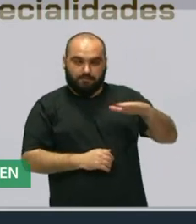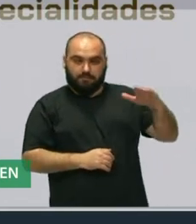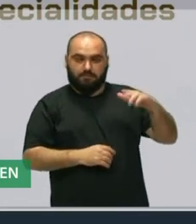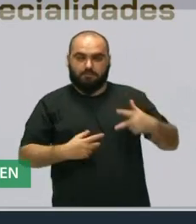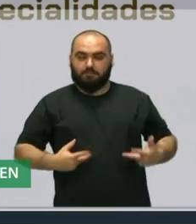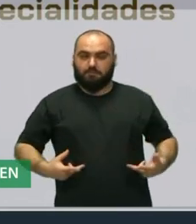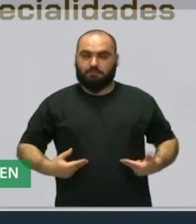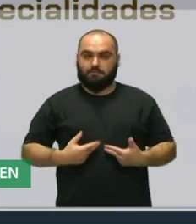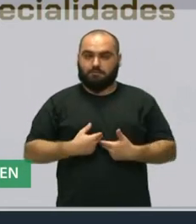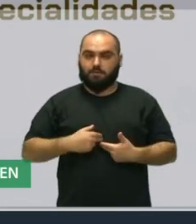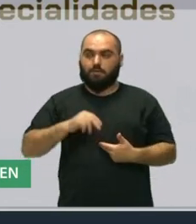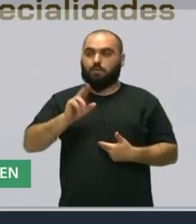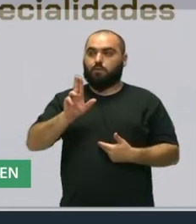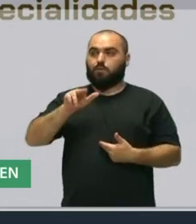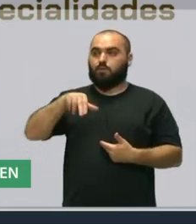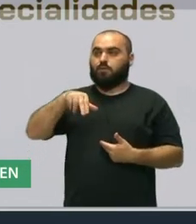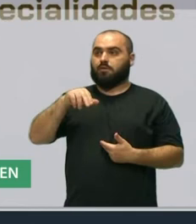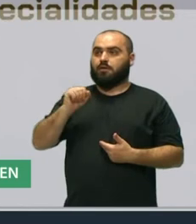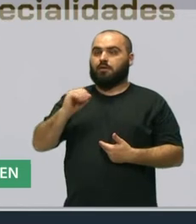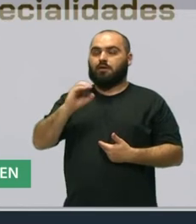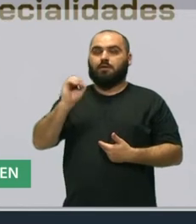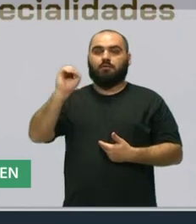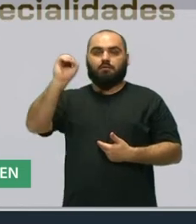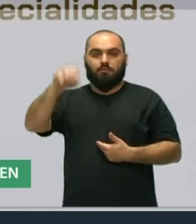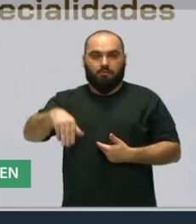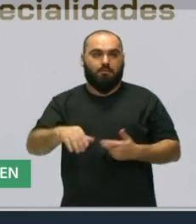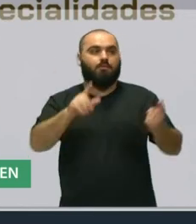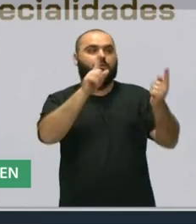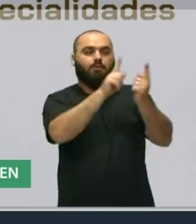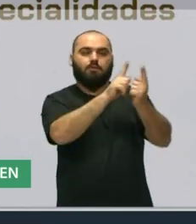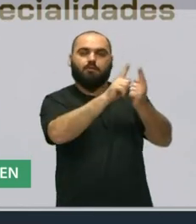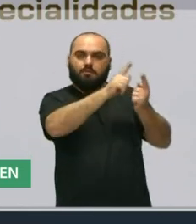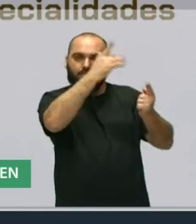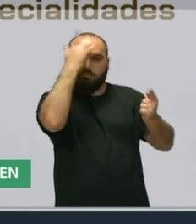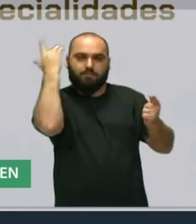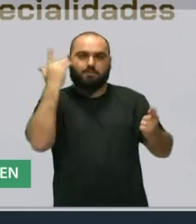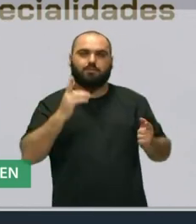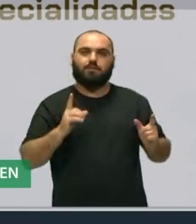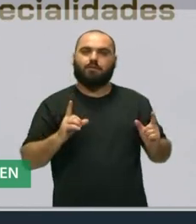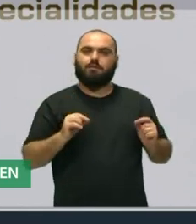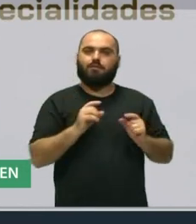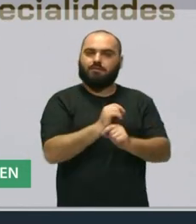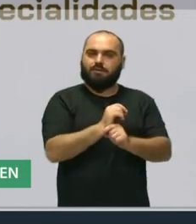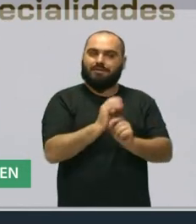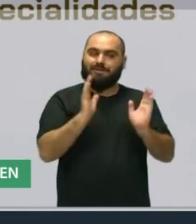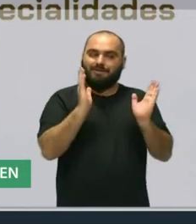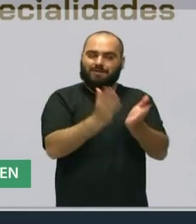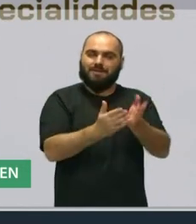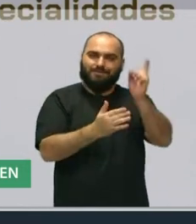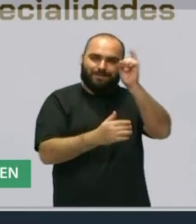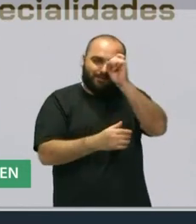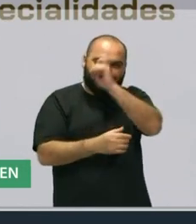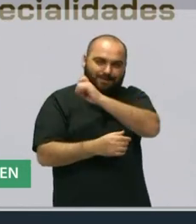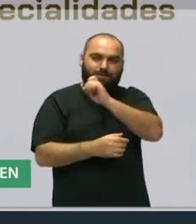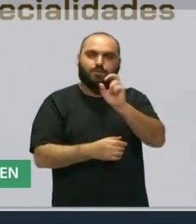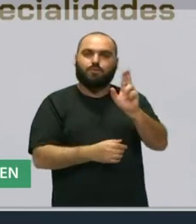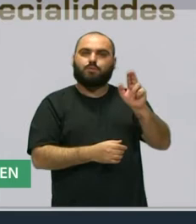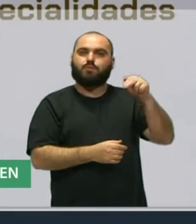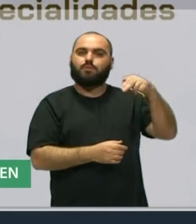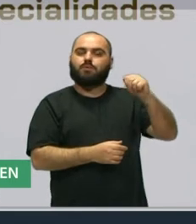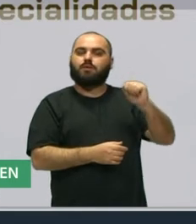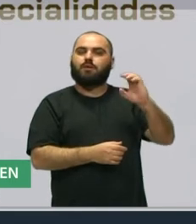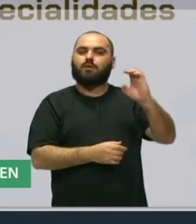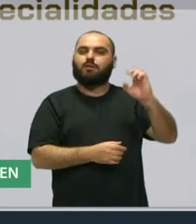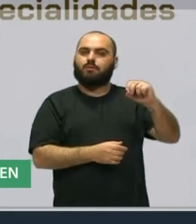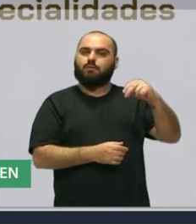obstétrico, a UNACOM, o atendimento do paciente oncológico, que hoje tem sido bastante difícil. A UNACOM sai do